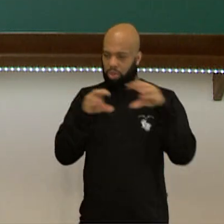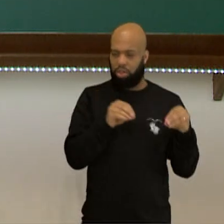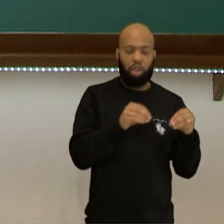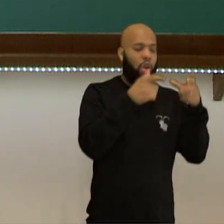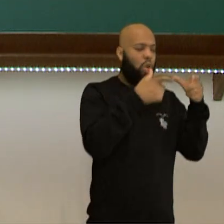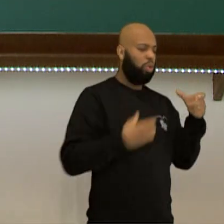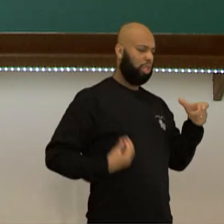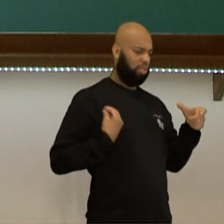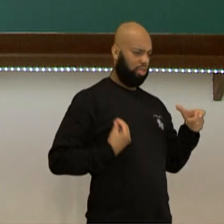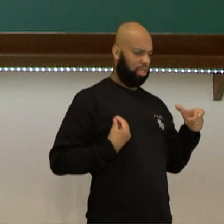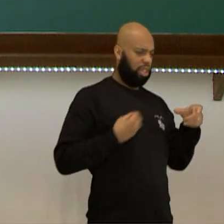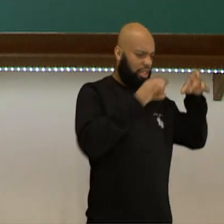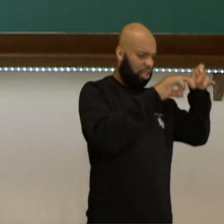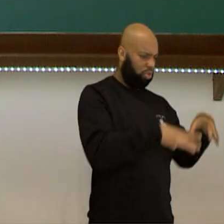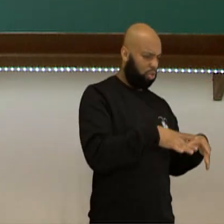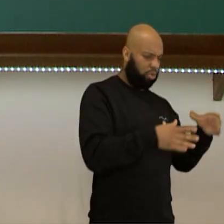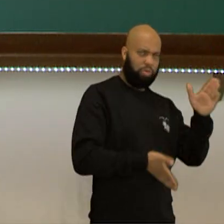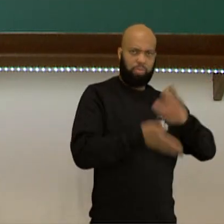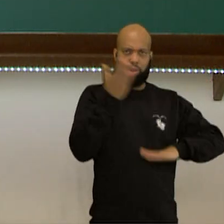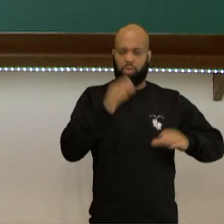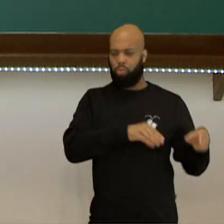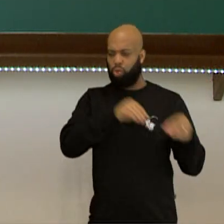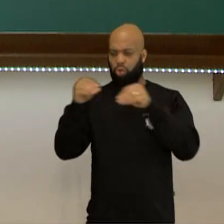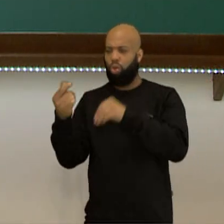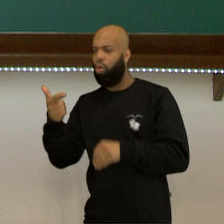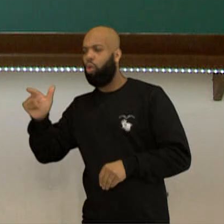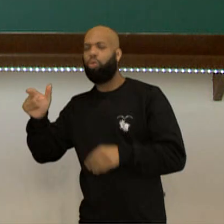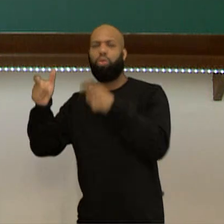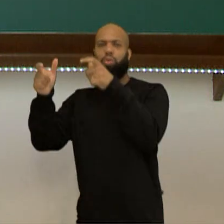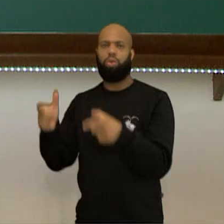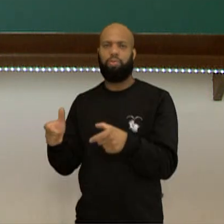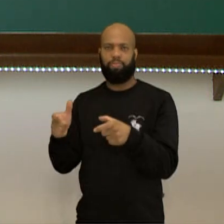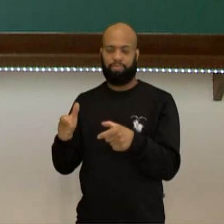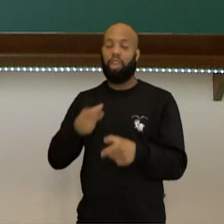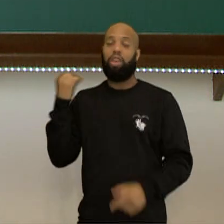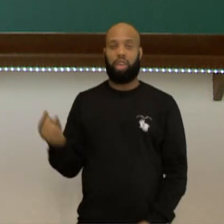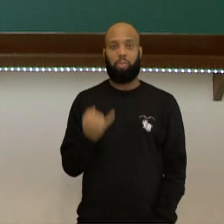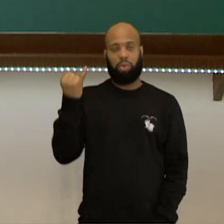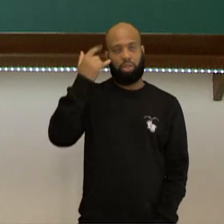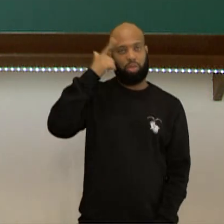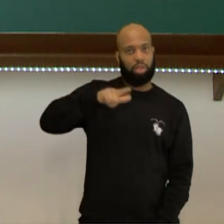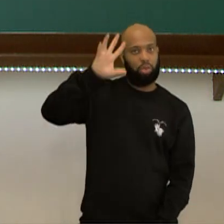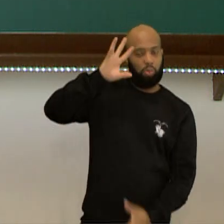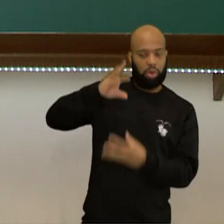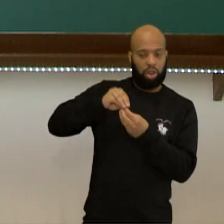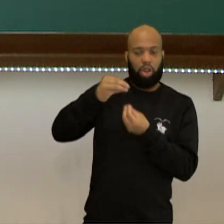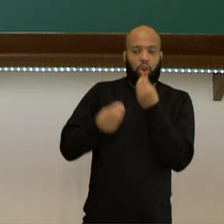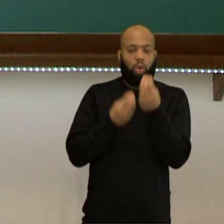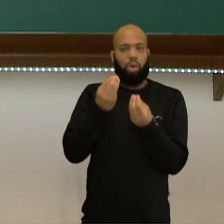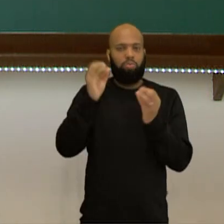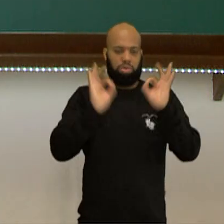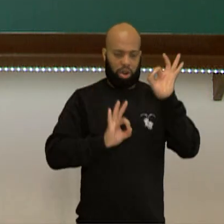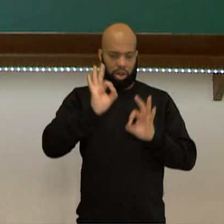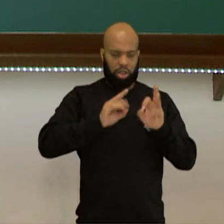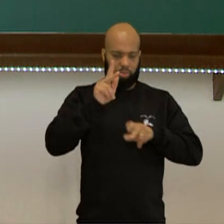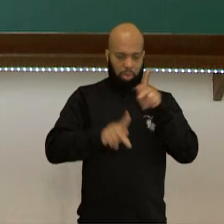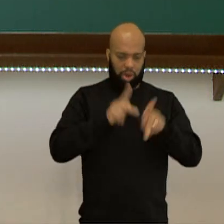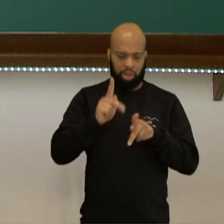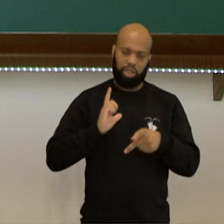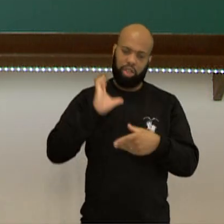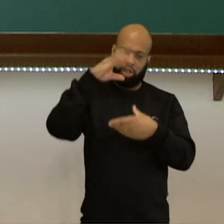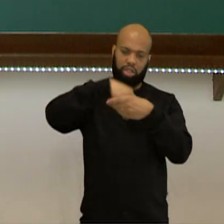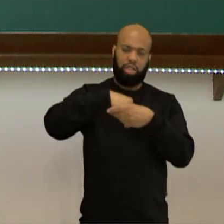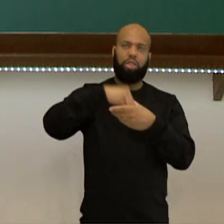saíram, para onde as pessoas vão, é justamente para a gente entender essa dinâmica da população dentro do